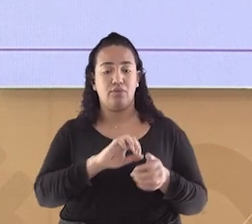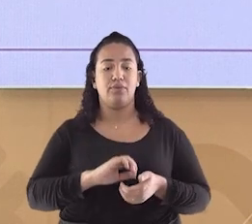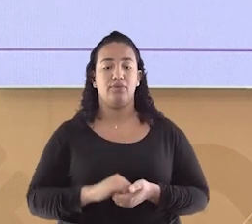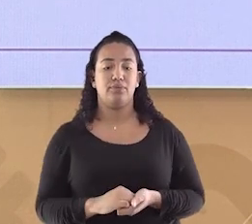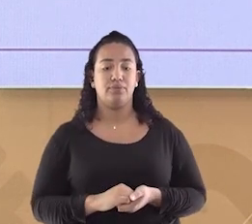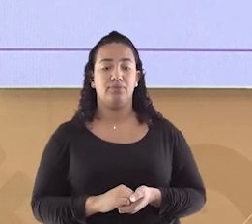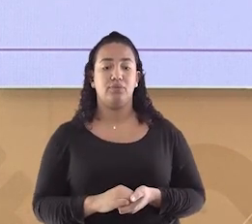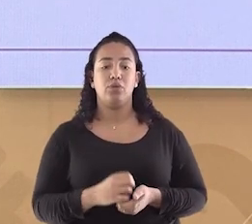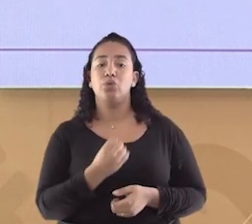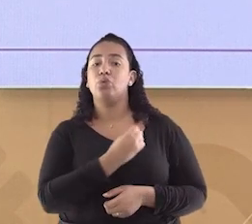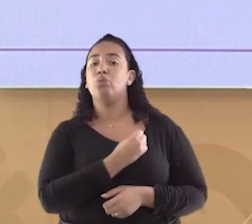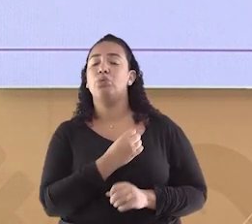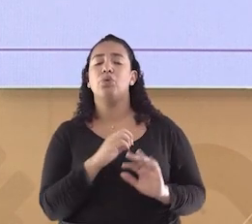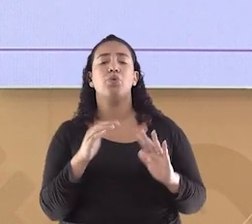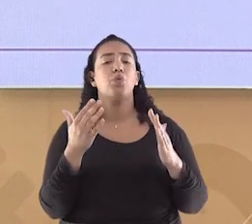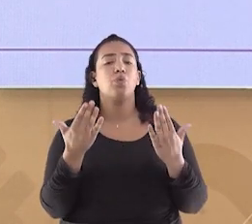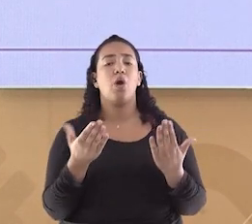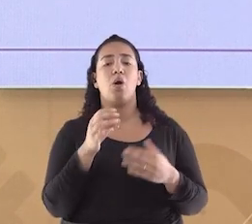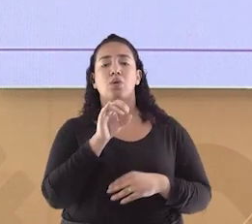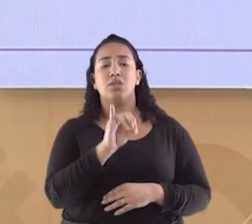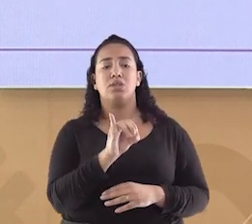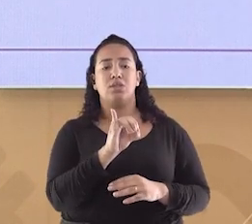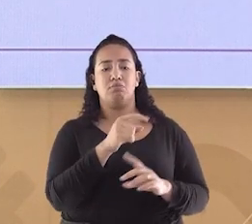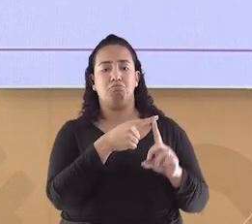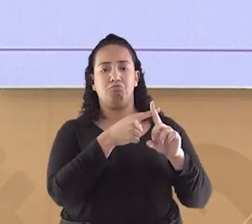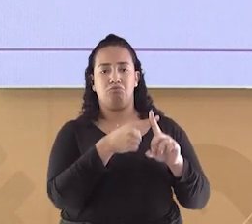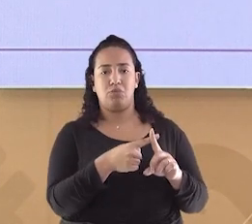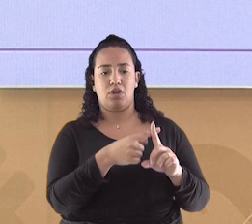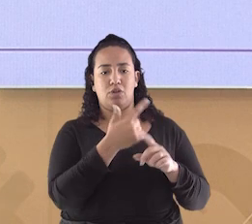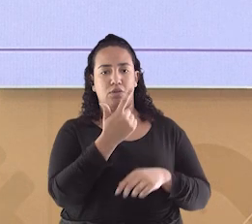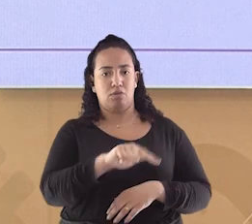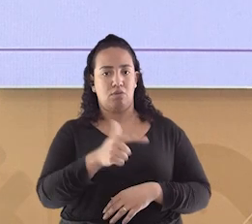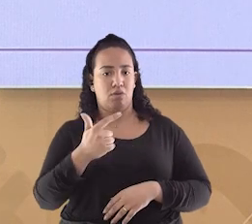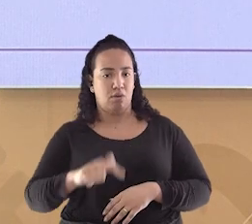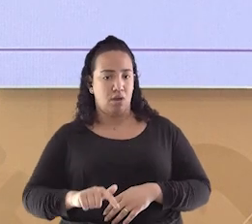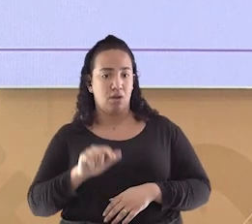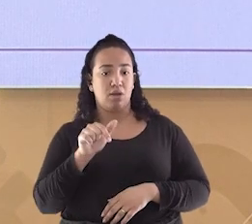169. Qual número que, se elevarmos a 2, resulta em